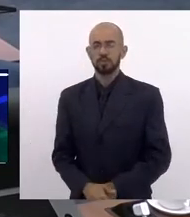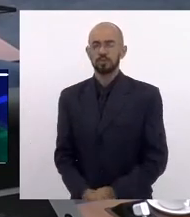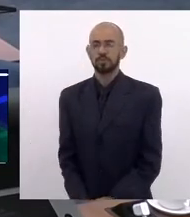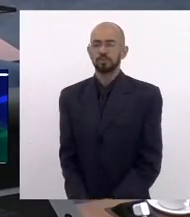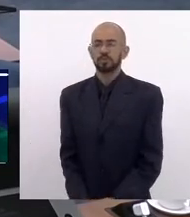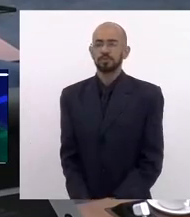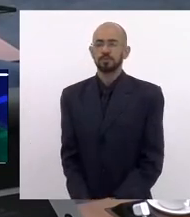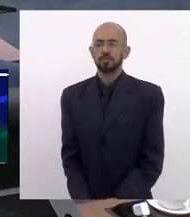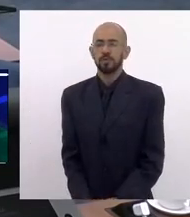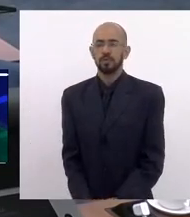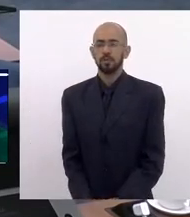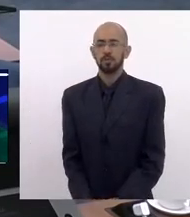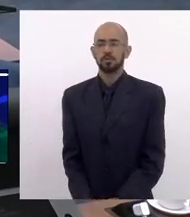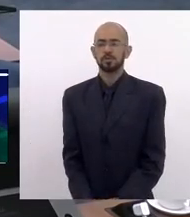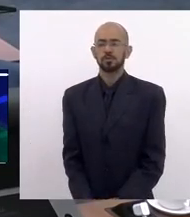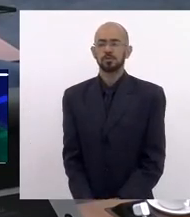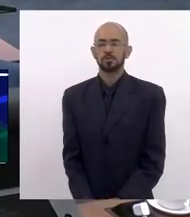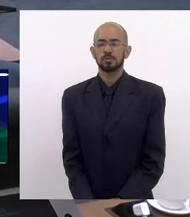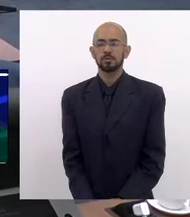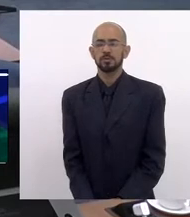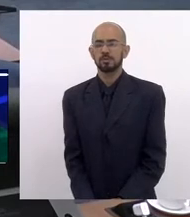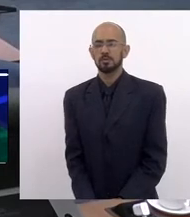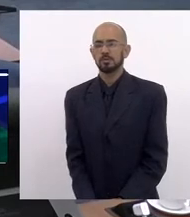Deputado Márcio Pacheco.